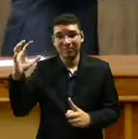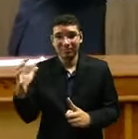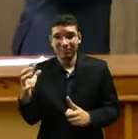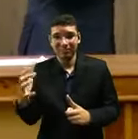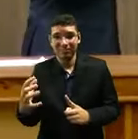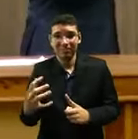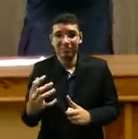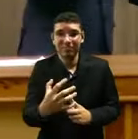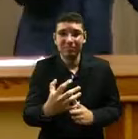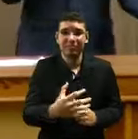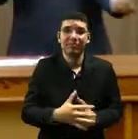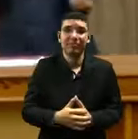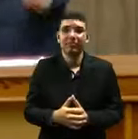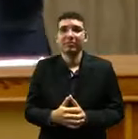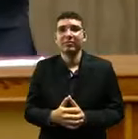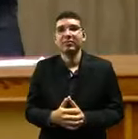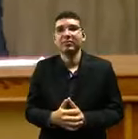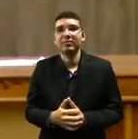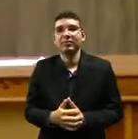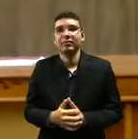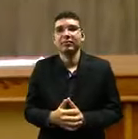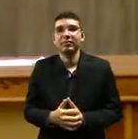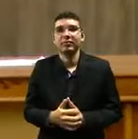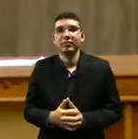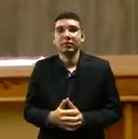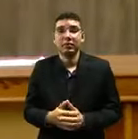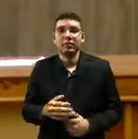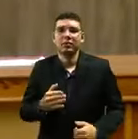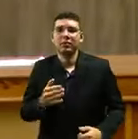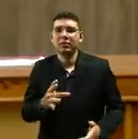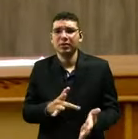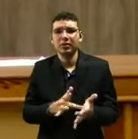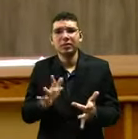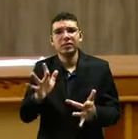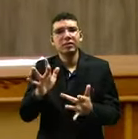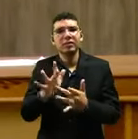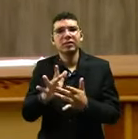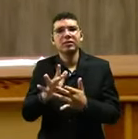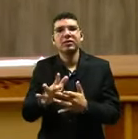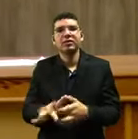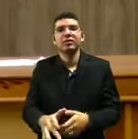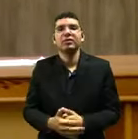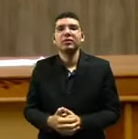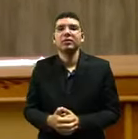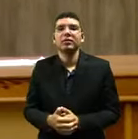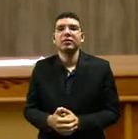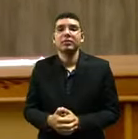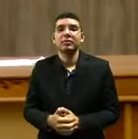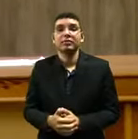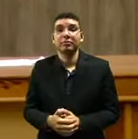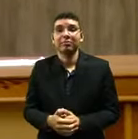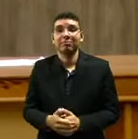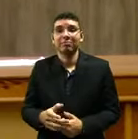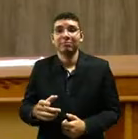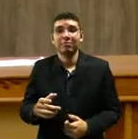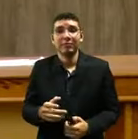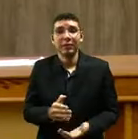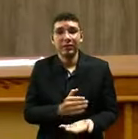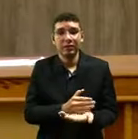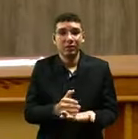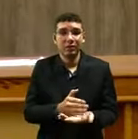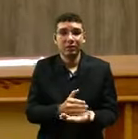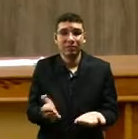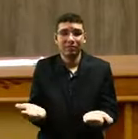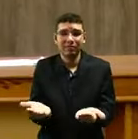dentro perturbando eu disse meu Jesus irmão eu pergunto aqui olhe para cá tem crente aqui que ele não ele é